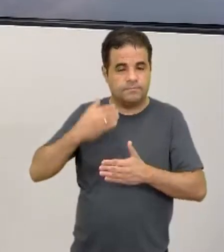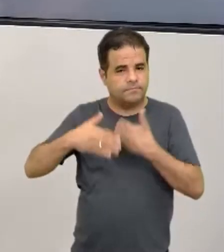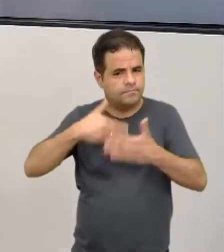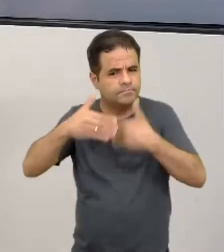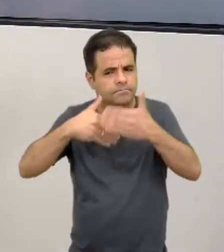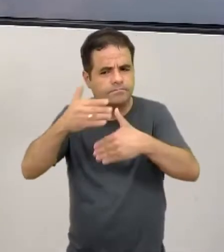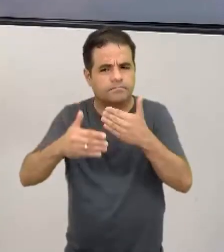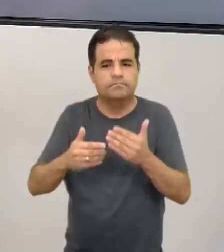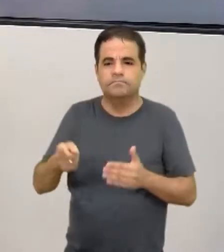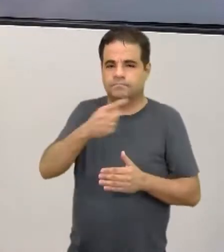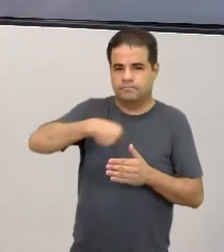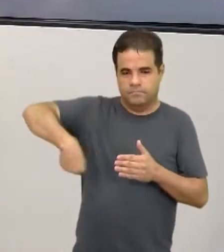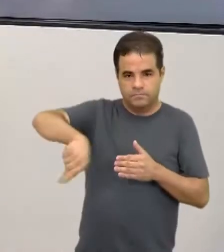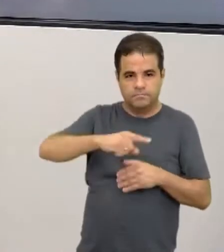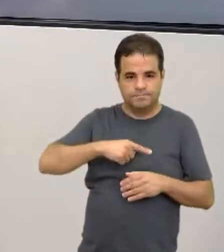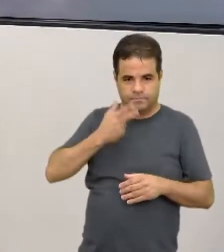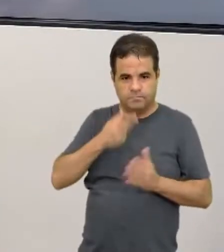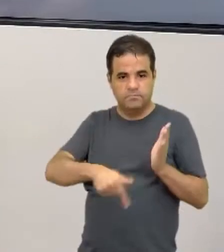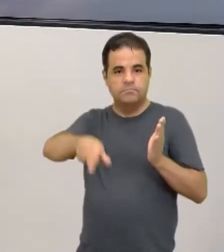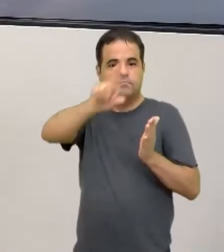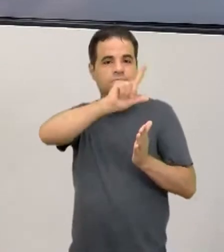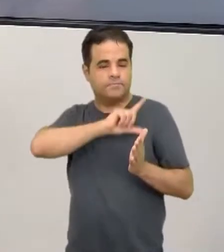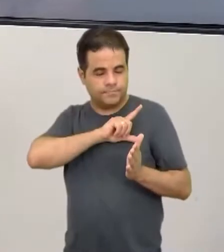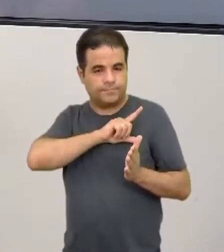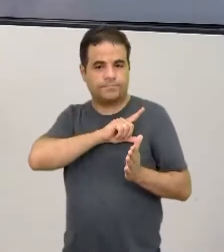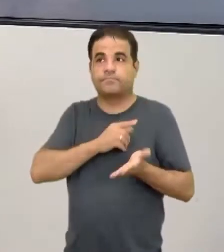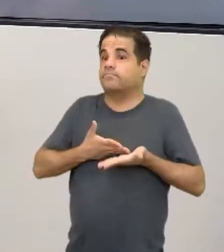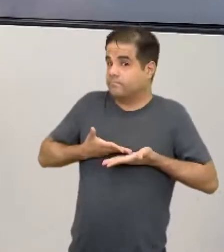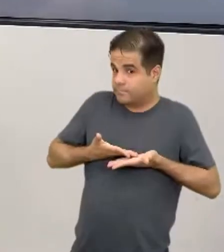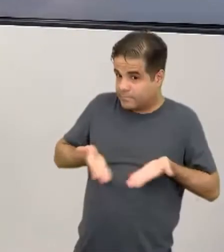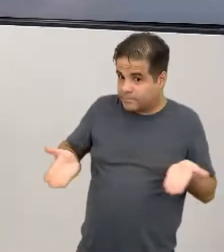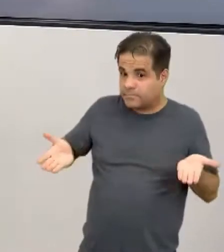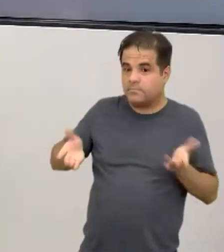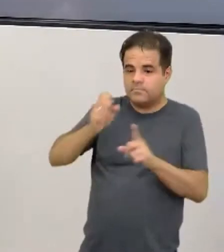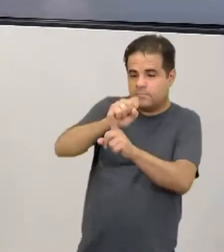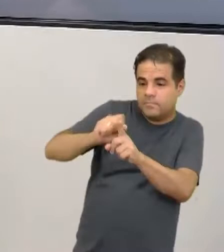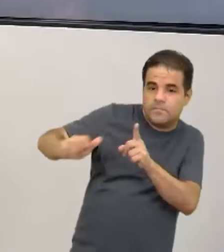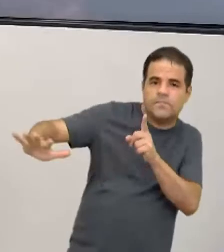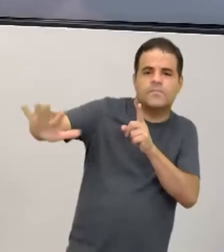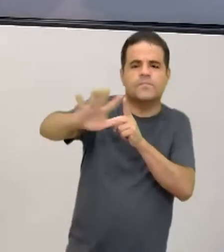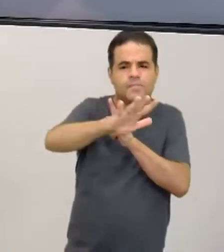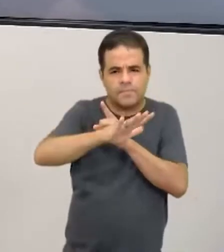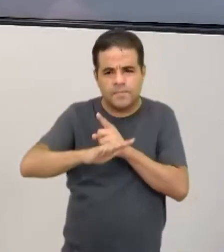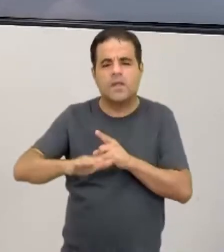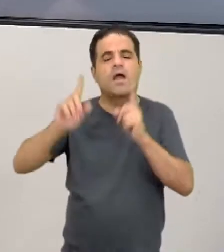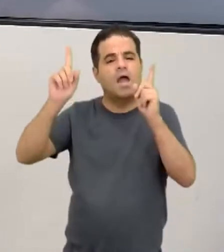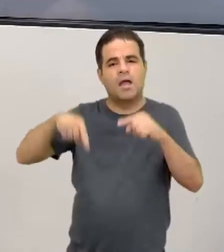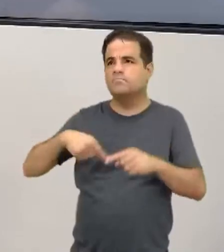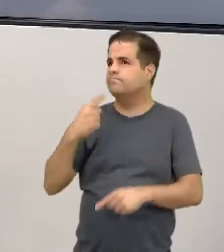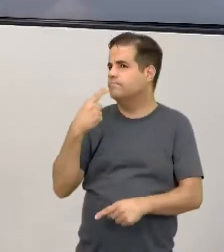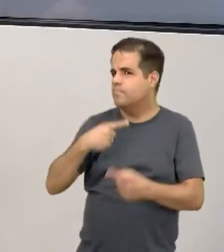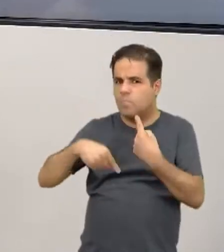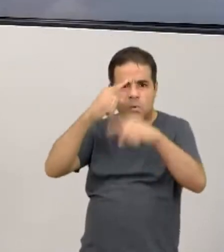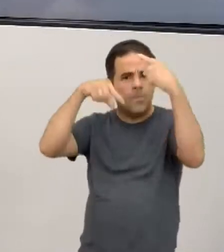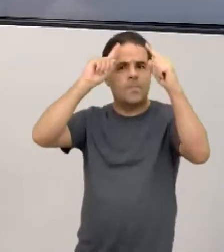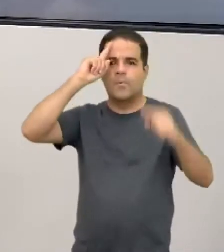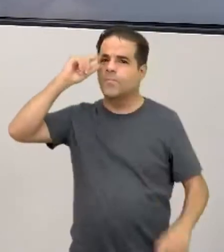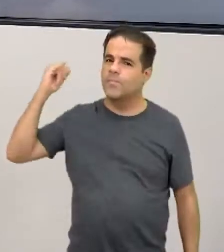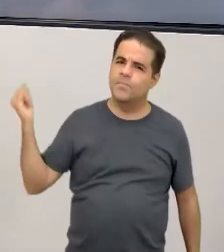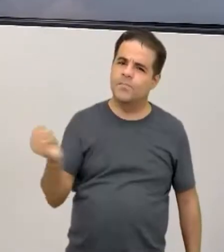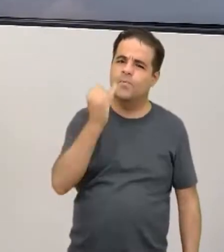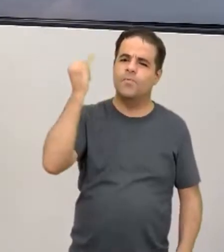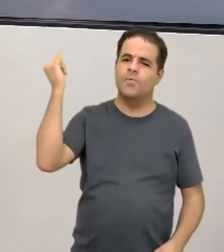comunidade. E como a gente tinha falado anteriormente, essa questão da socialização é super importante